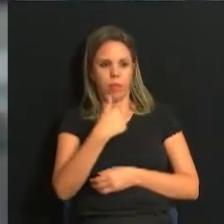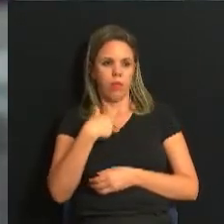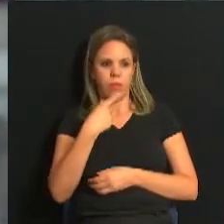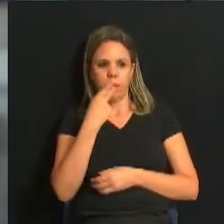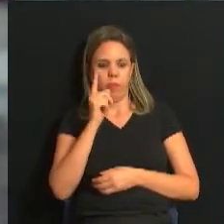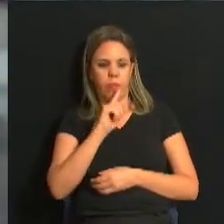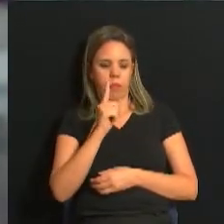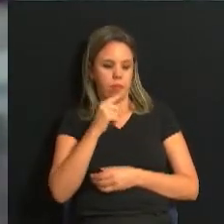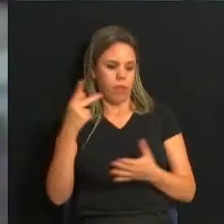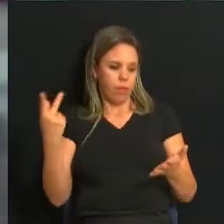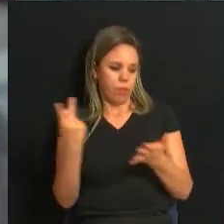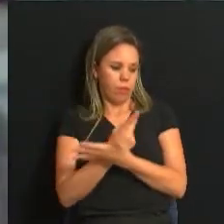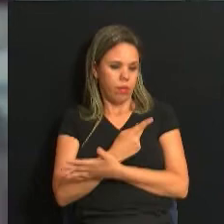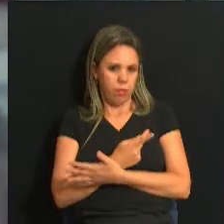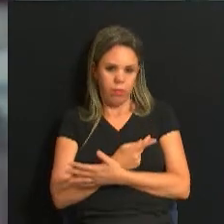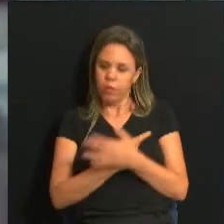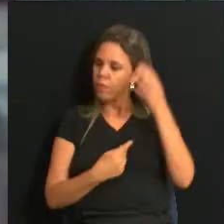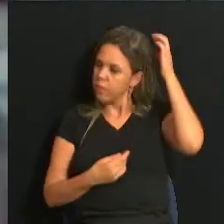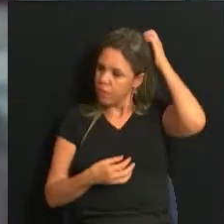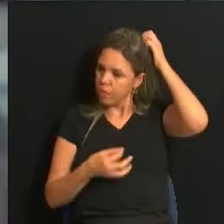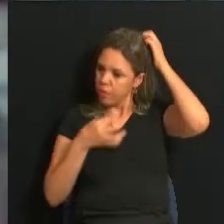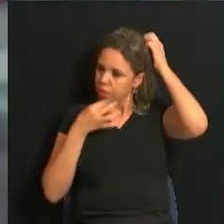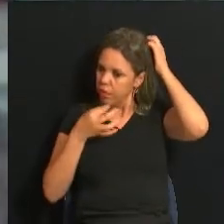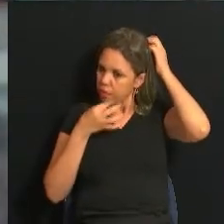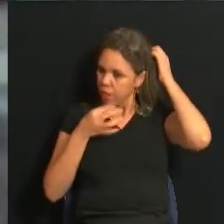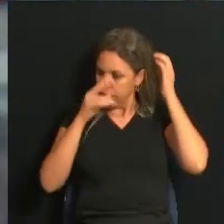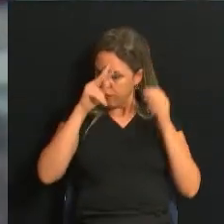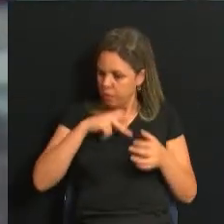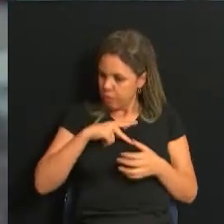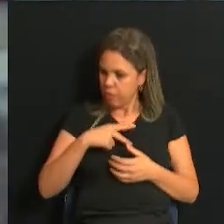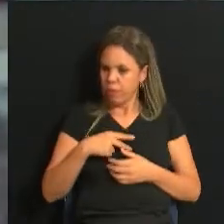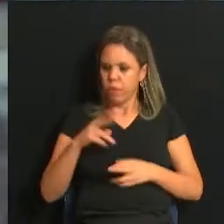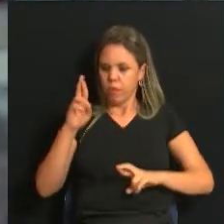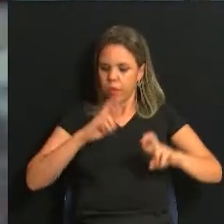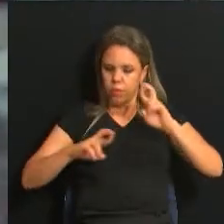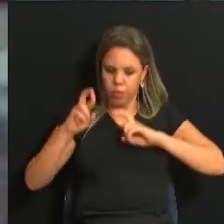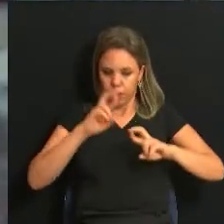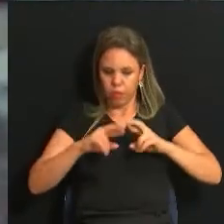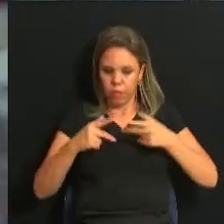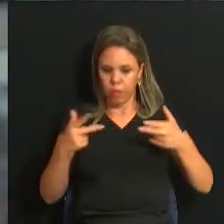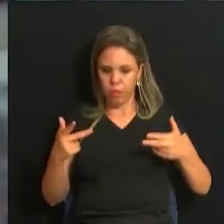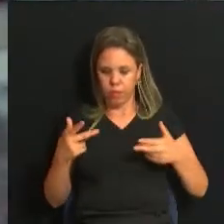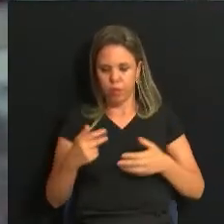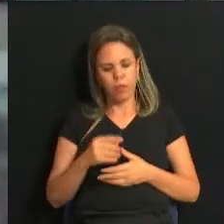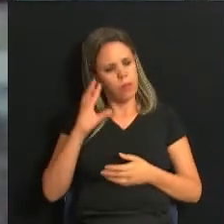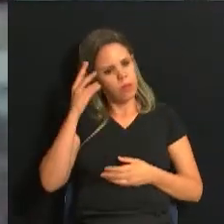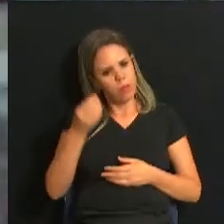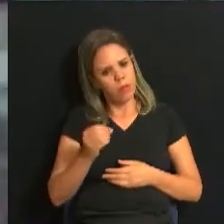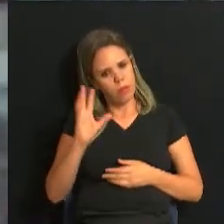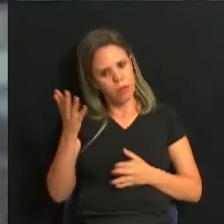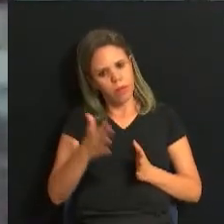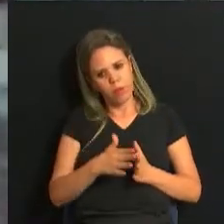E isso é o cenário da autocrítica, né? A autoanálise é uma coisa assim, deixa eu entender o que aconteceu aqui. É ter